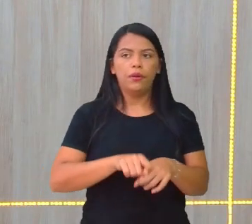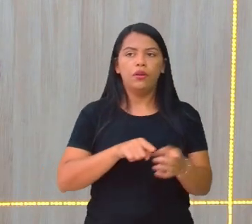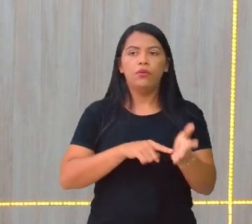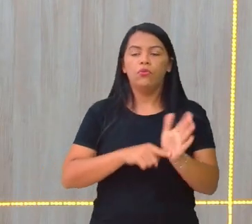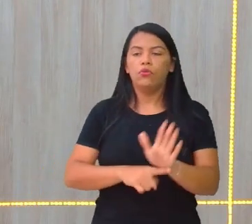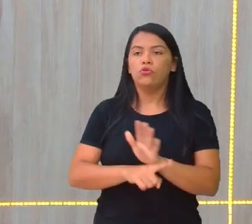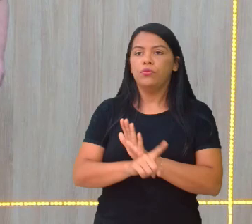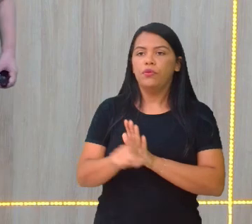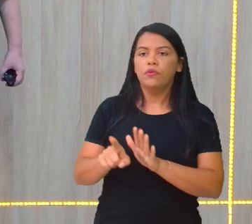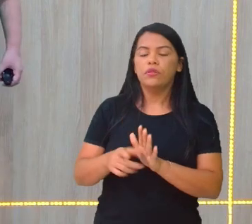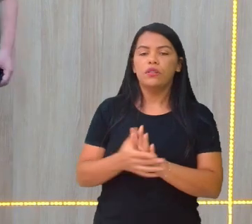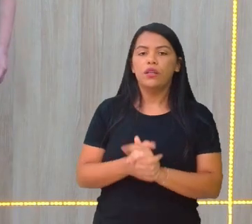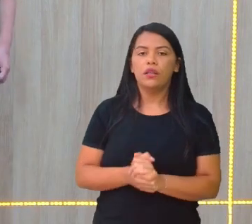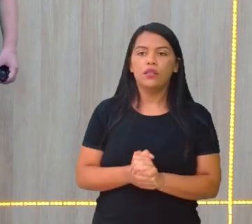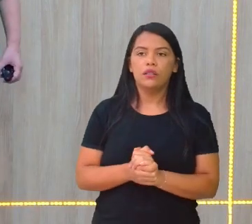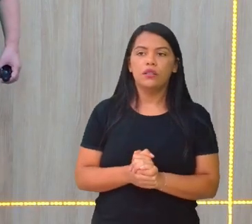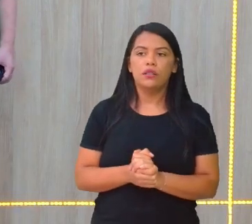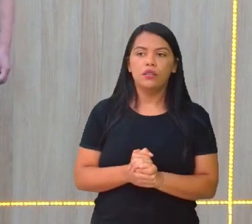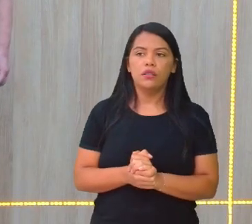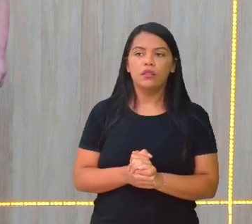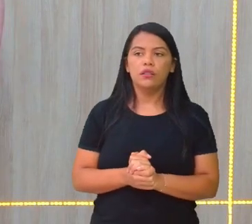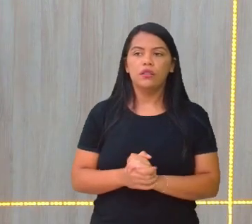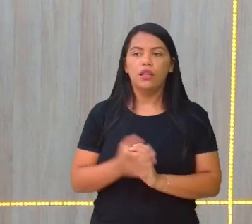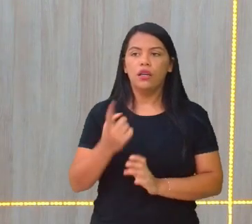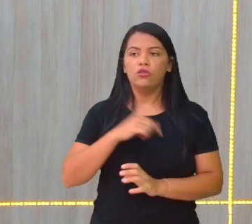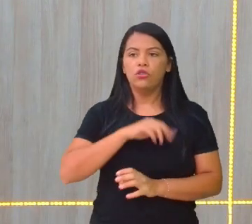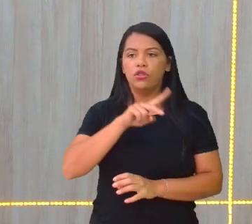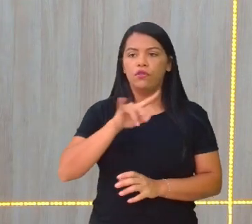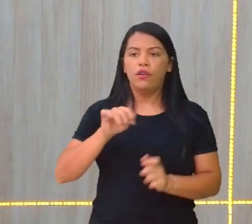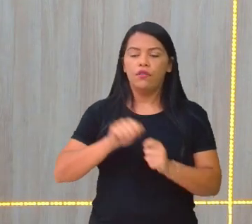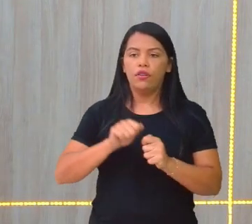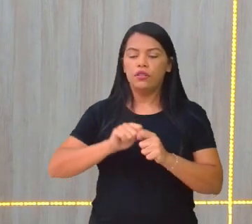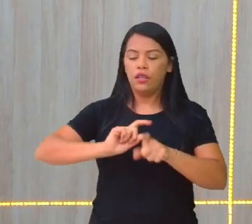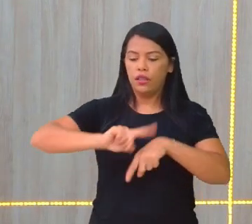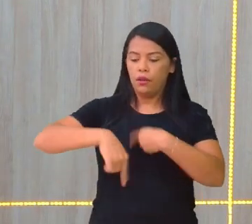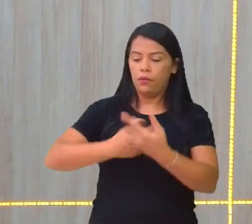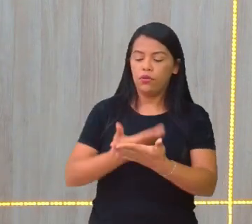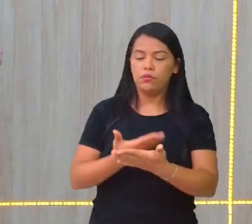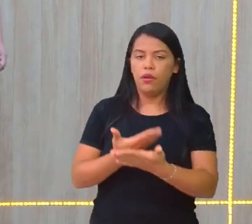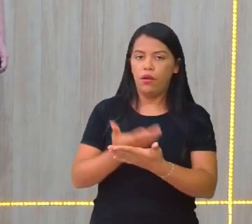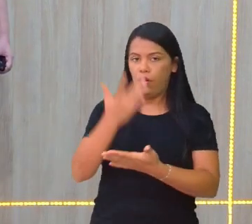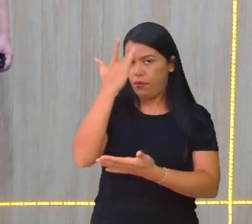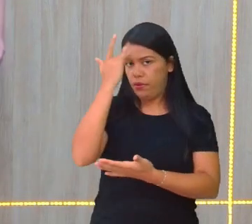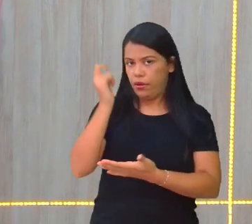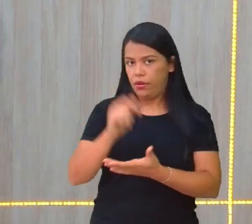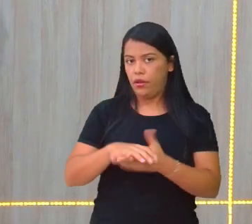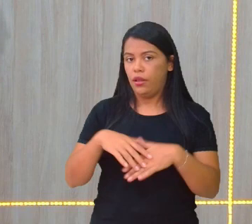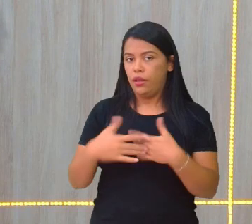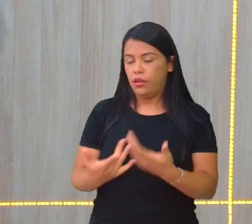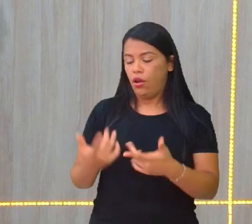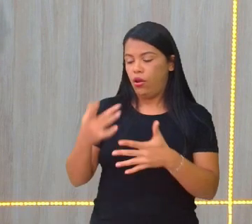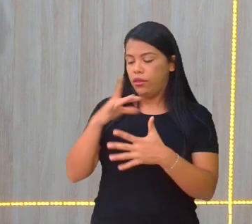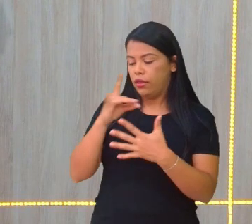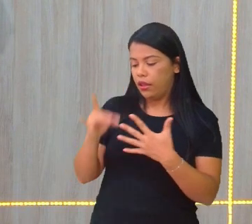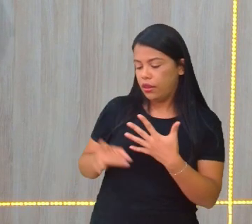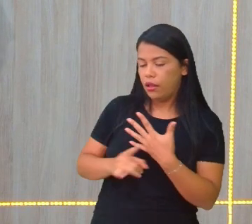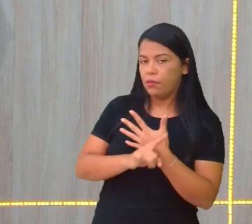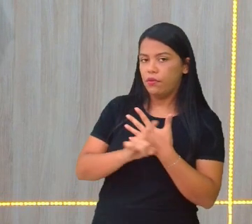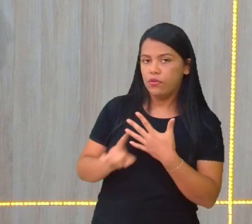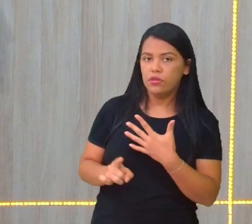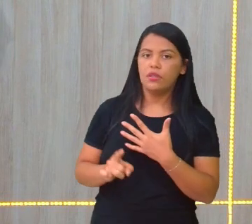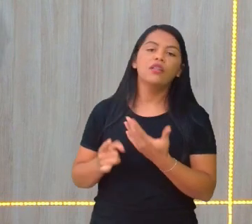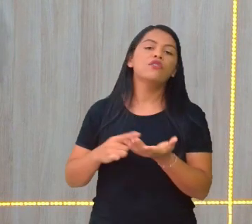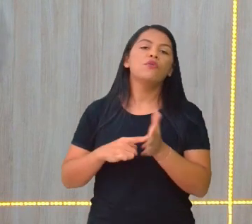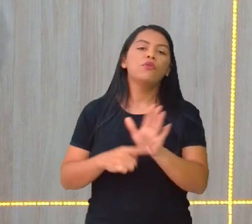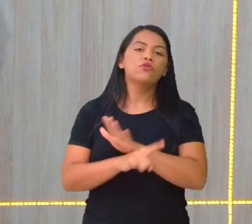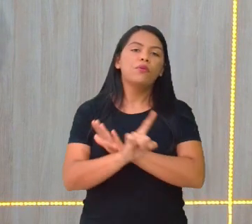trouxe vão ser feitas na próxima aula, amanhã, tá? E, detalhe, eu vou trazer uma